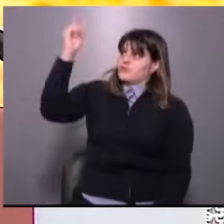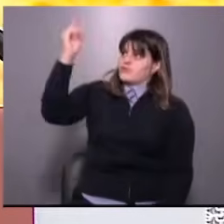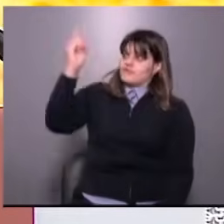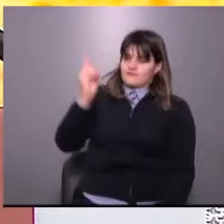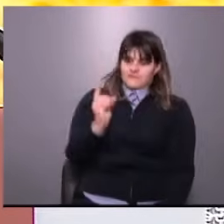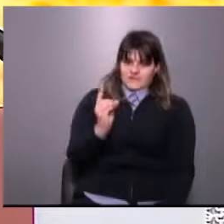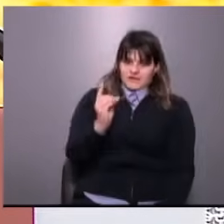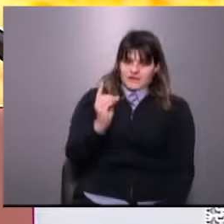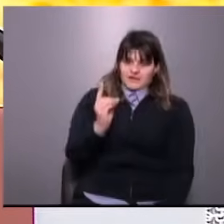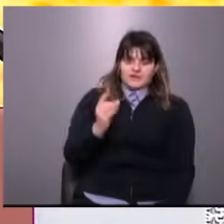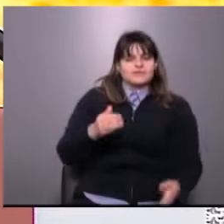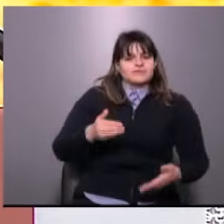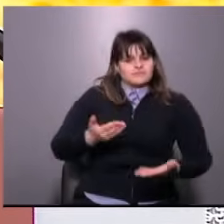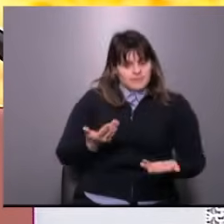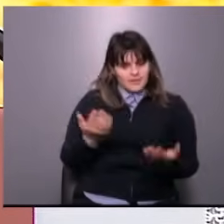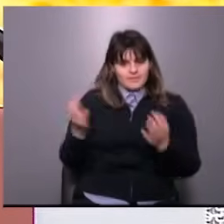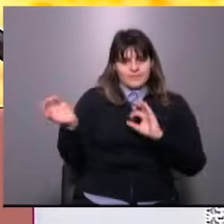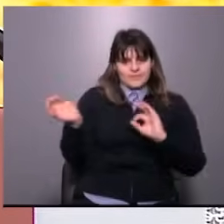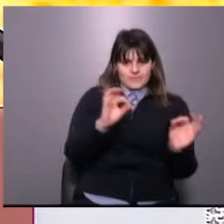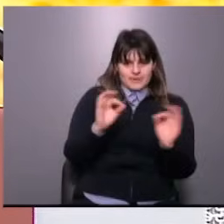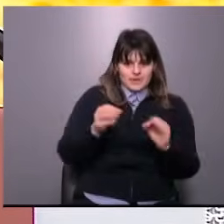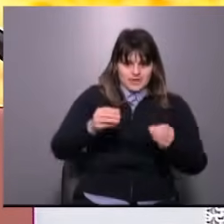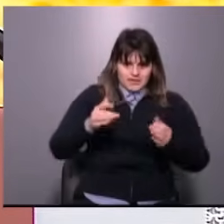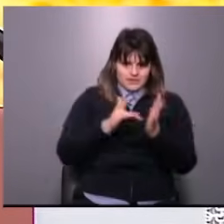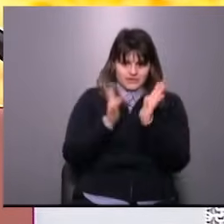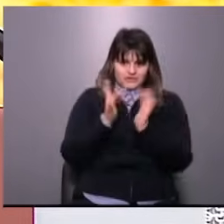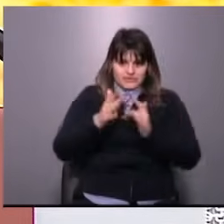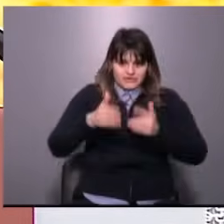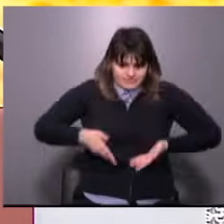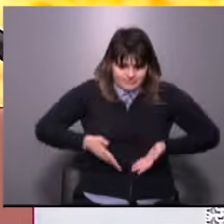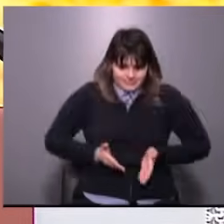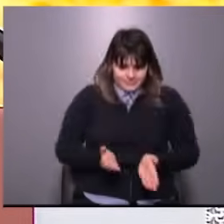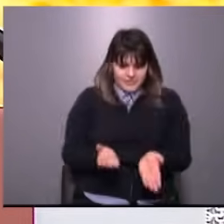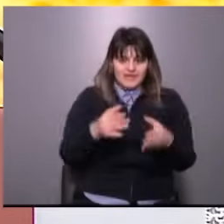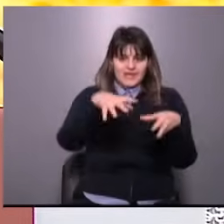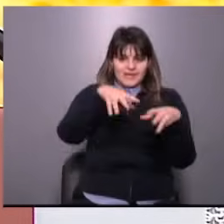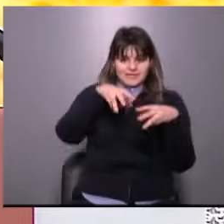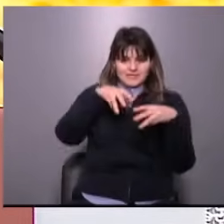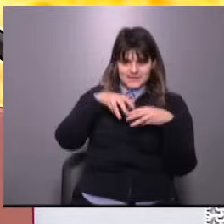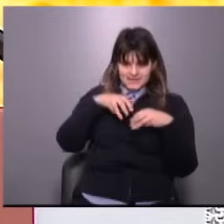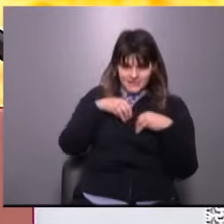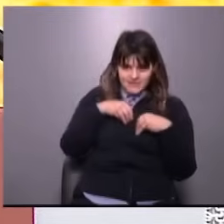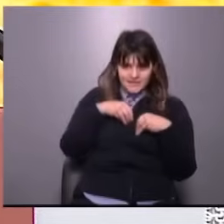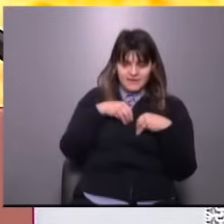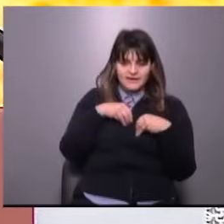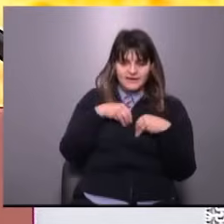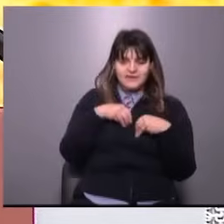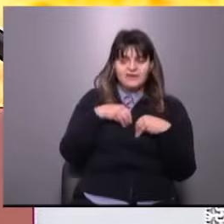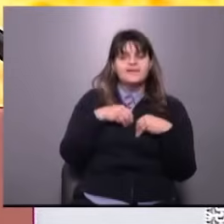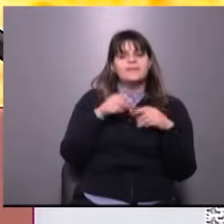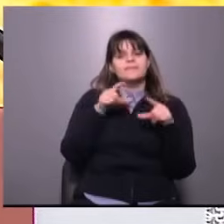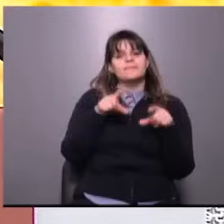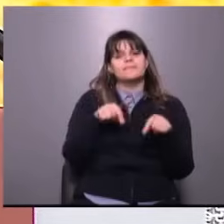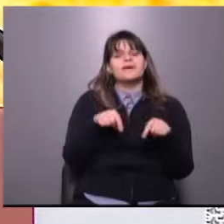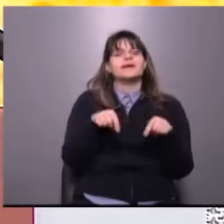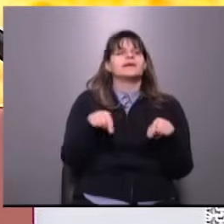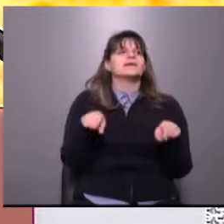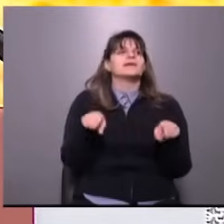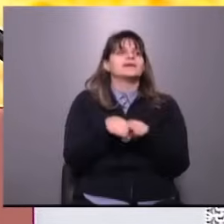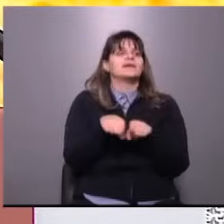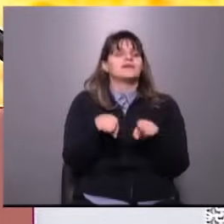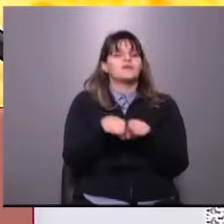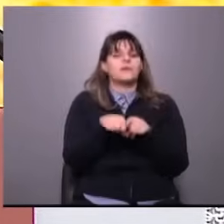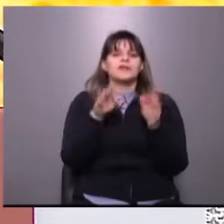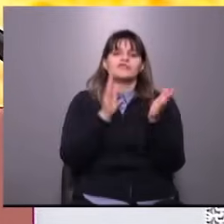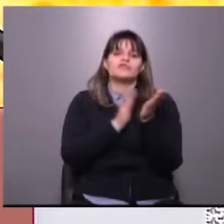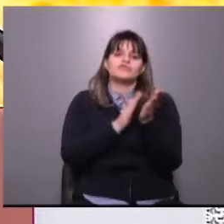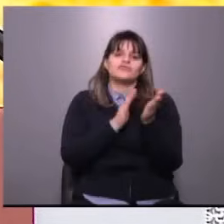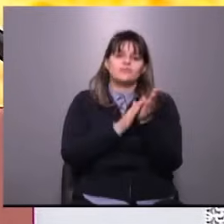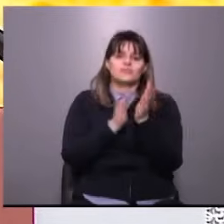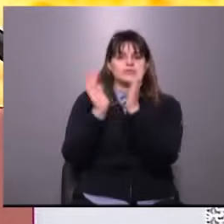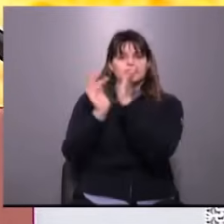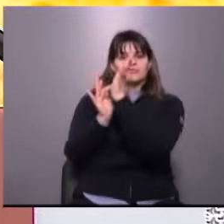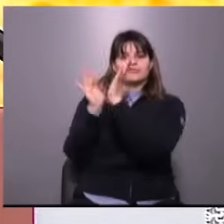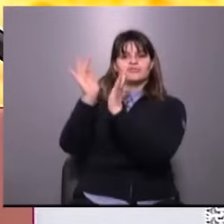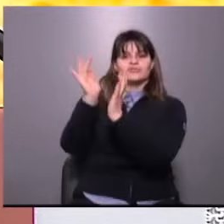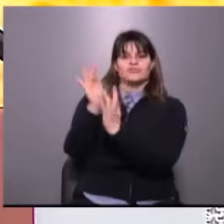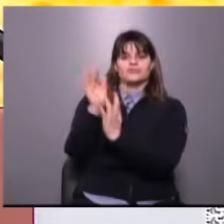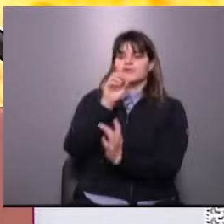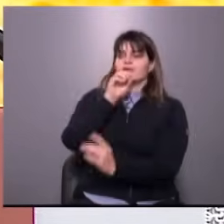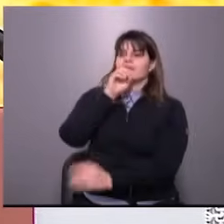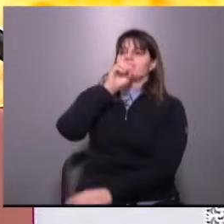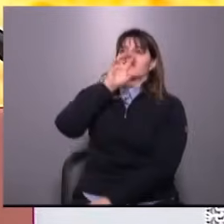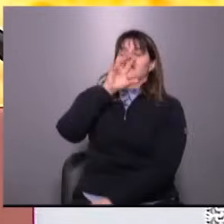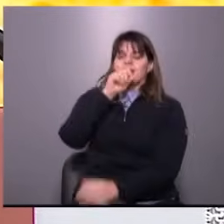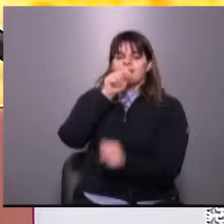Preparar os caminhos do Senhor, preparar-se para acolher Jesus Cristo, é também dispor-se a